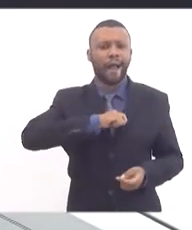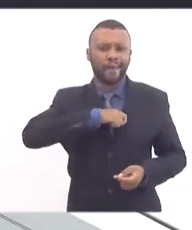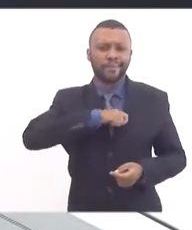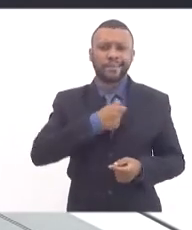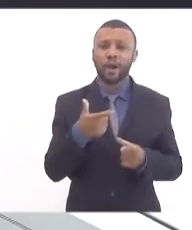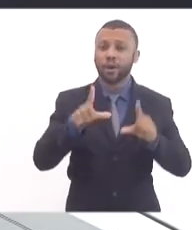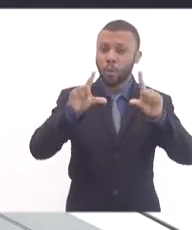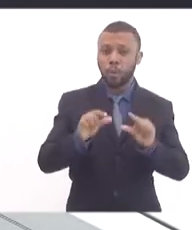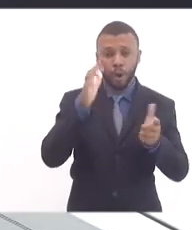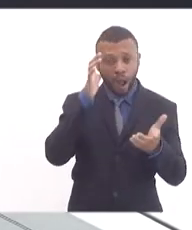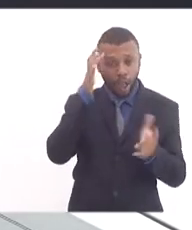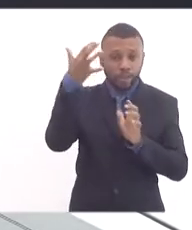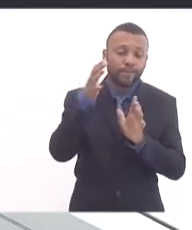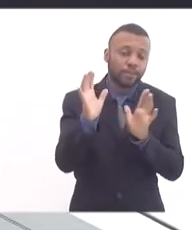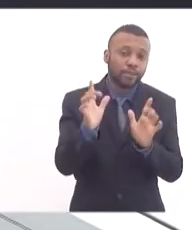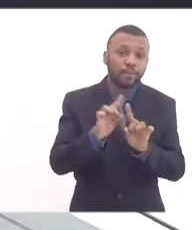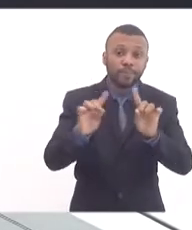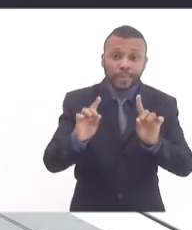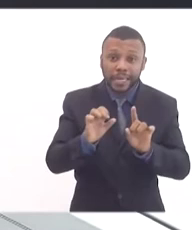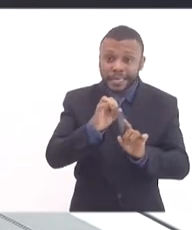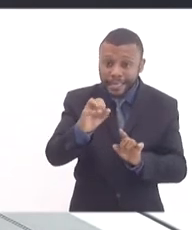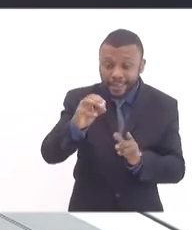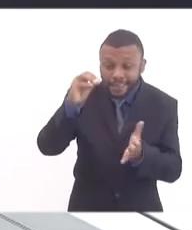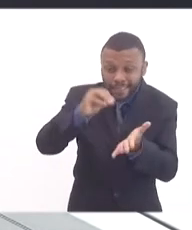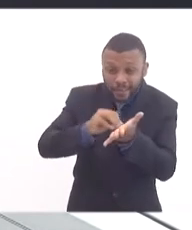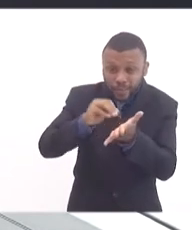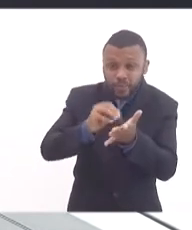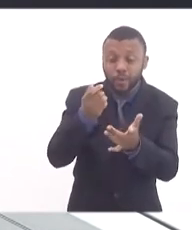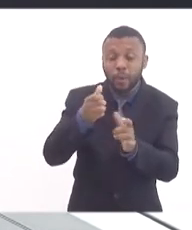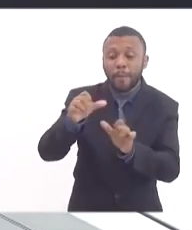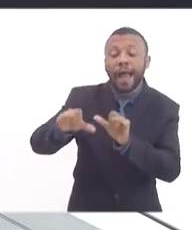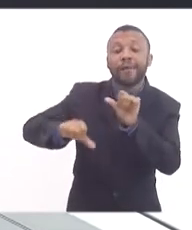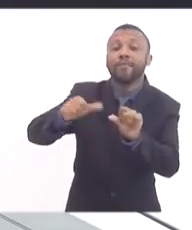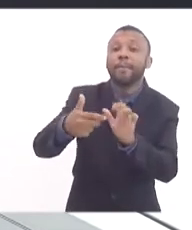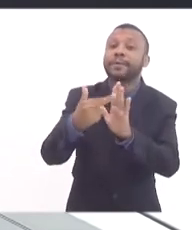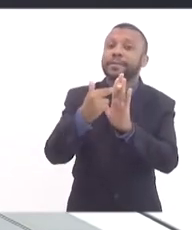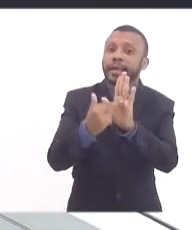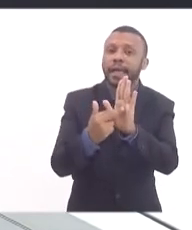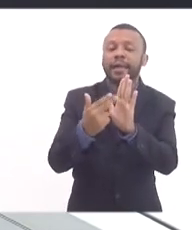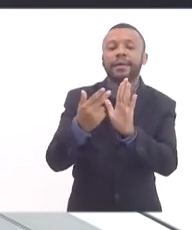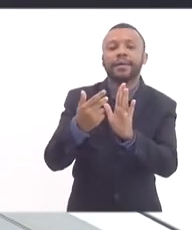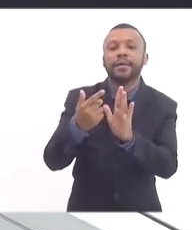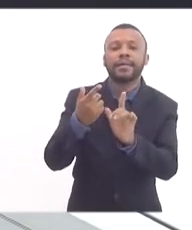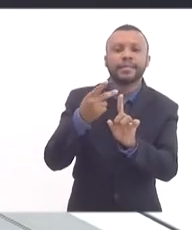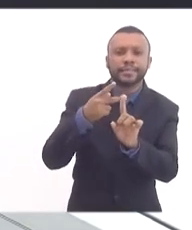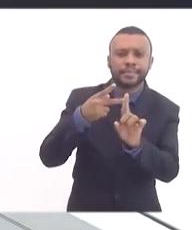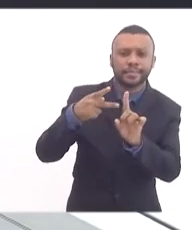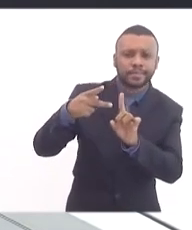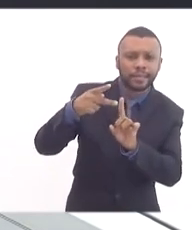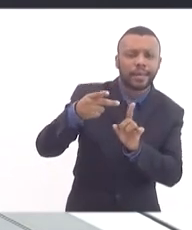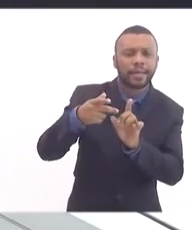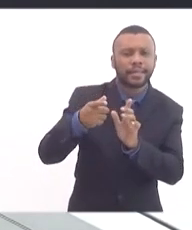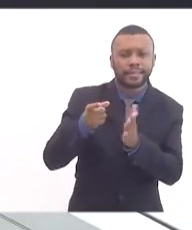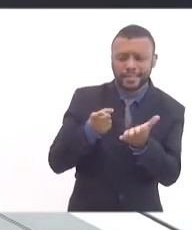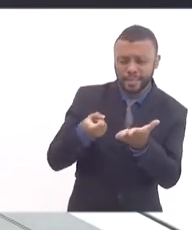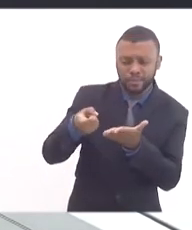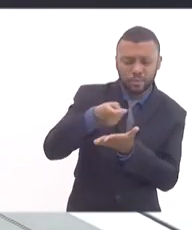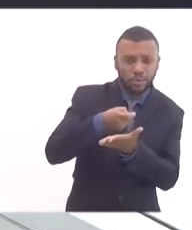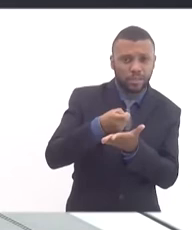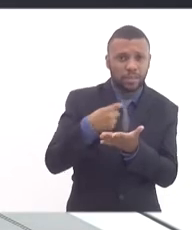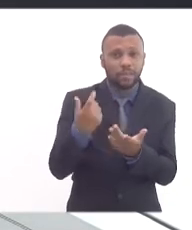enquanto não tivermos uma uma reforma tributária e me parece que a gente não vai deixar de ter uma guerra fiscal enquanto os estados